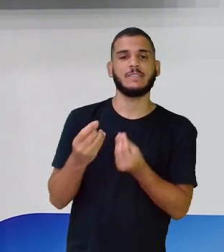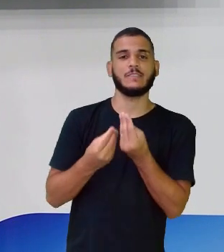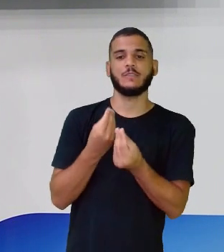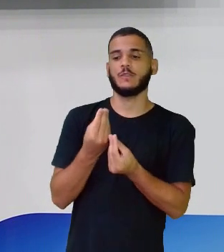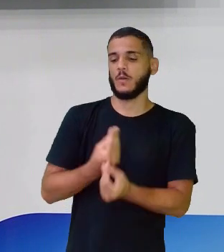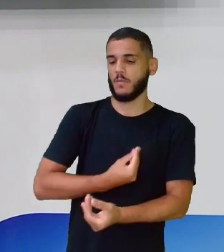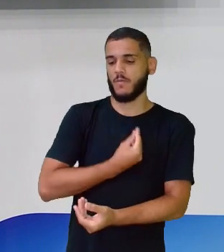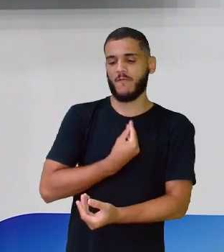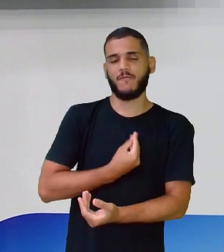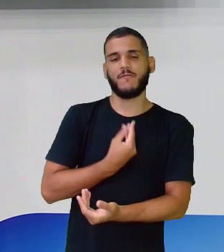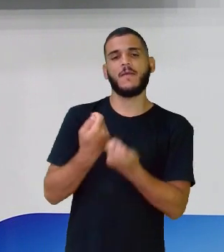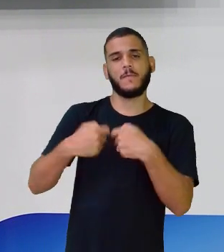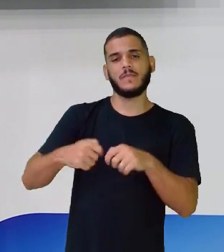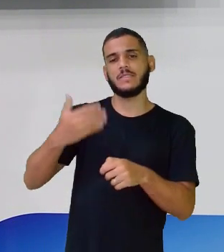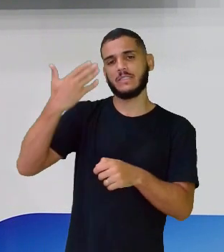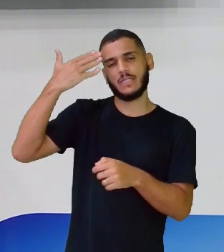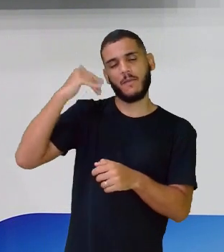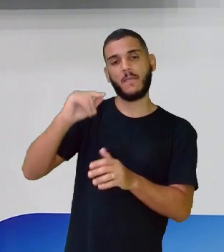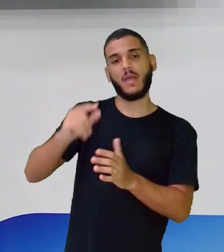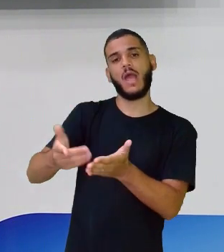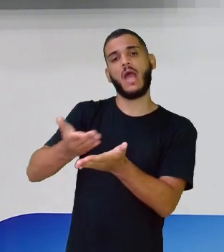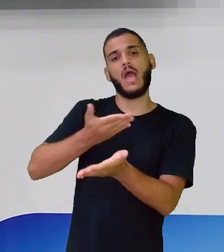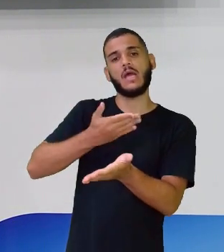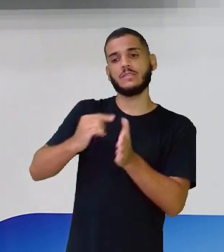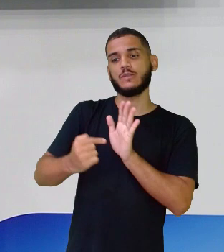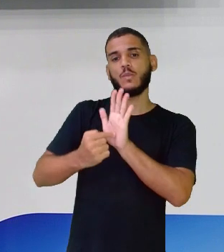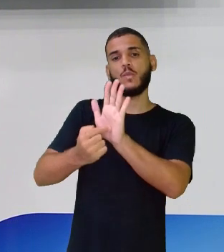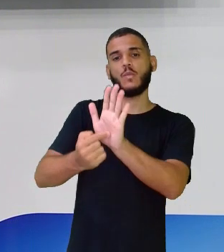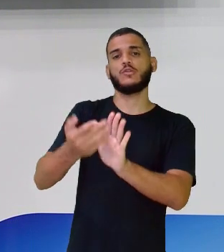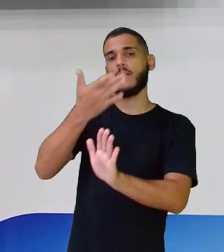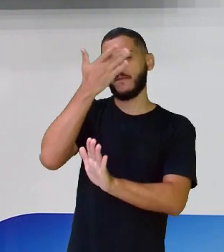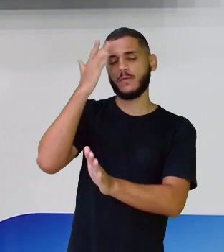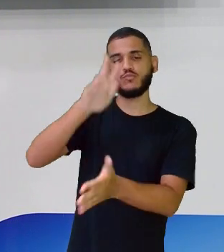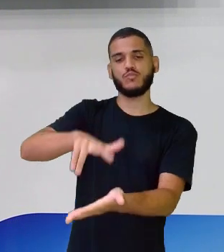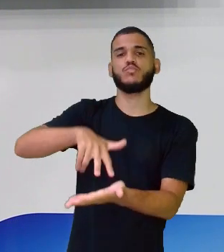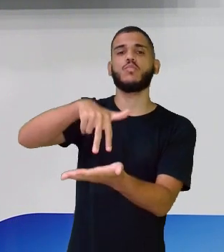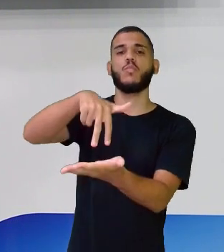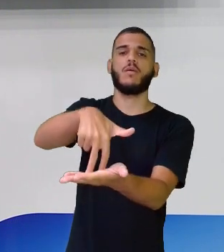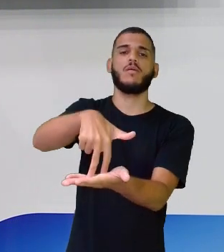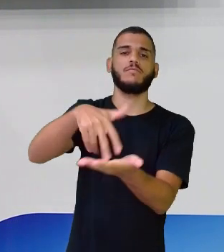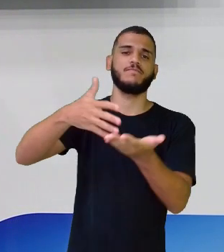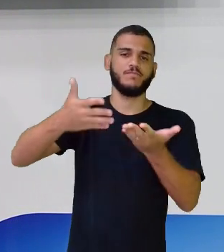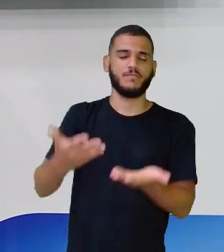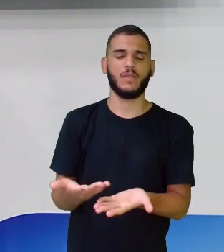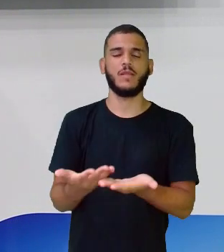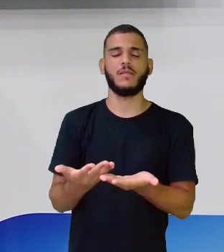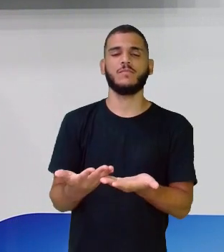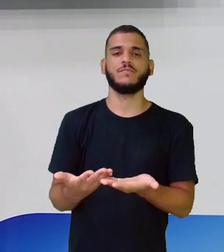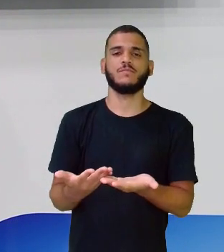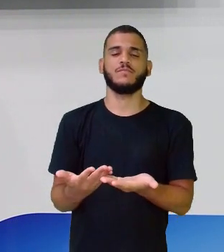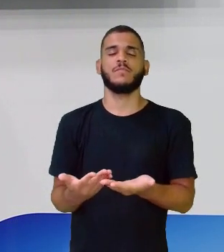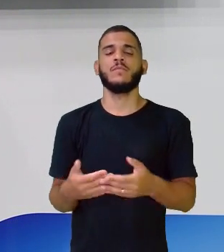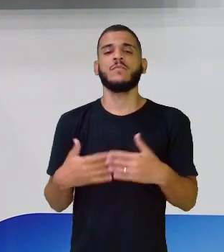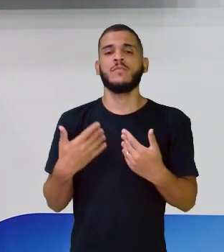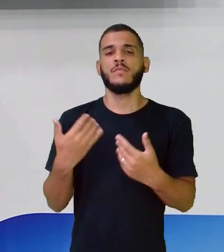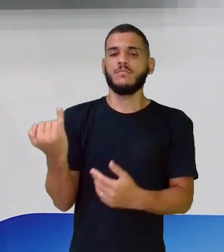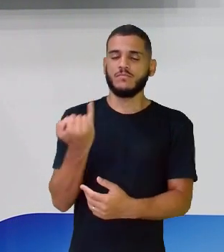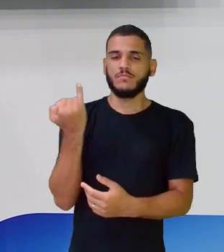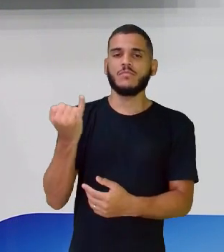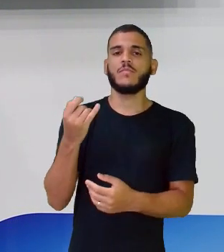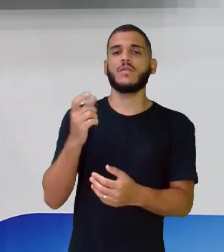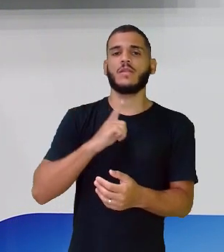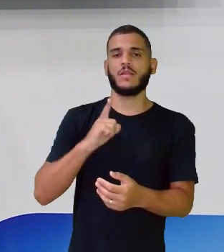daquela pessoa antes dela aparecer para o grande público, ganhar algum destaque. Então, por isso é importante essa